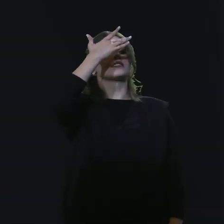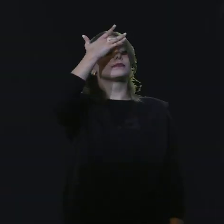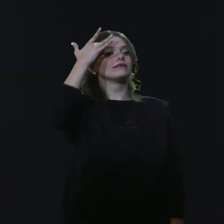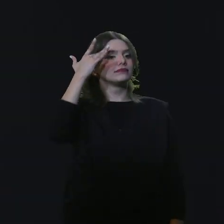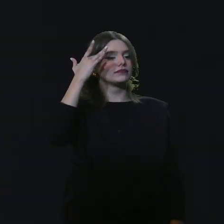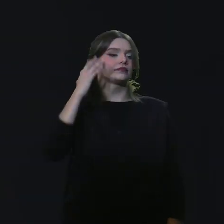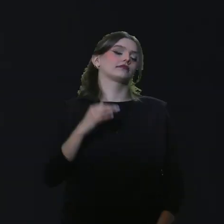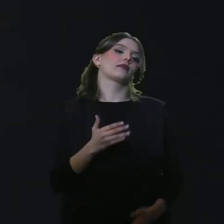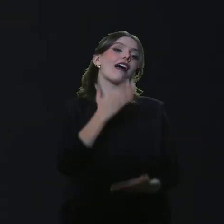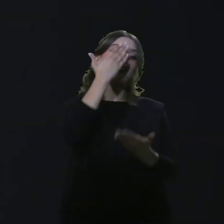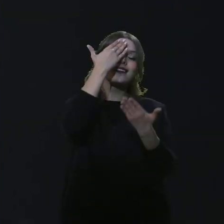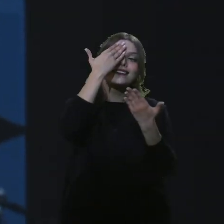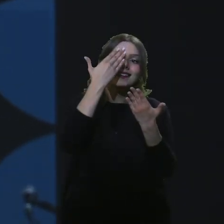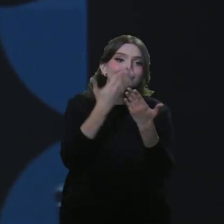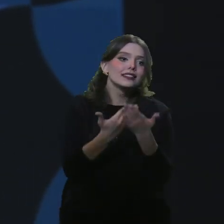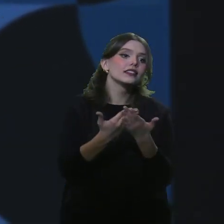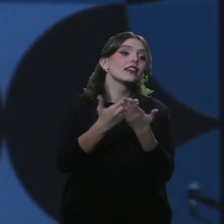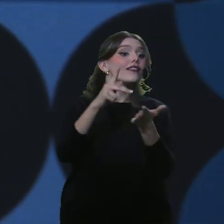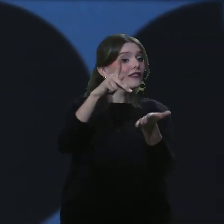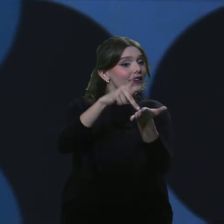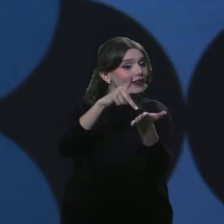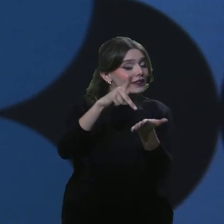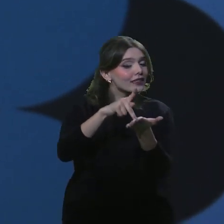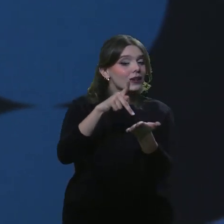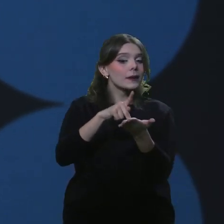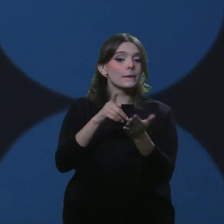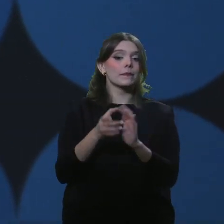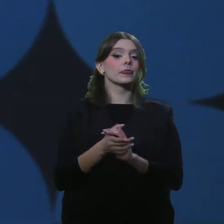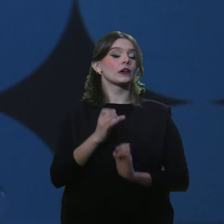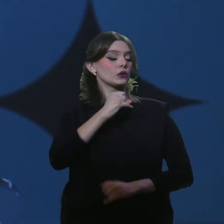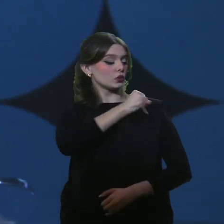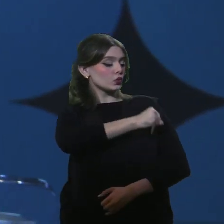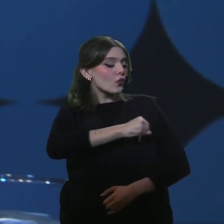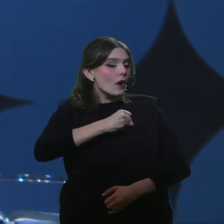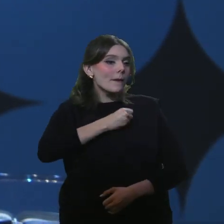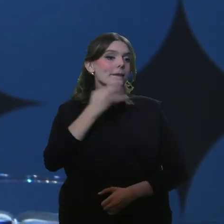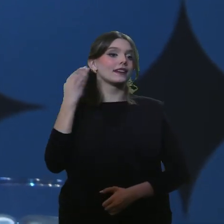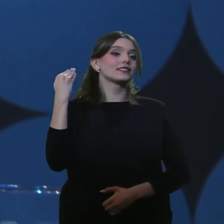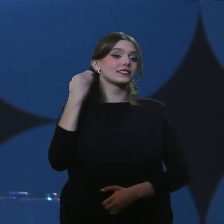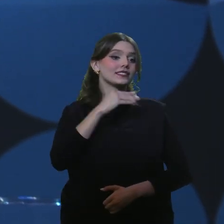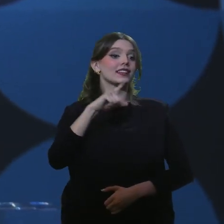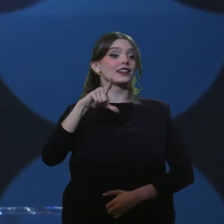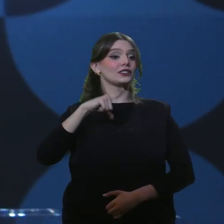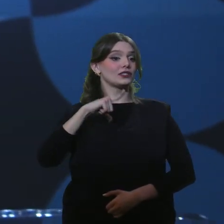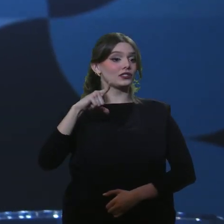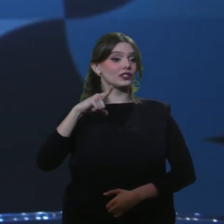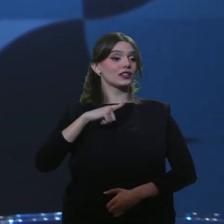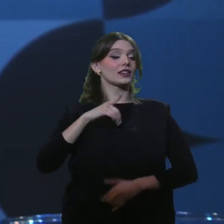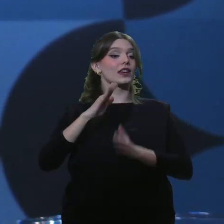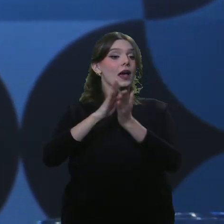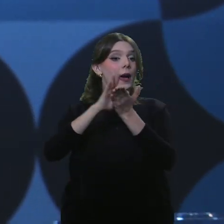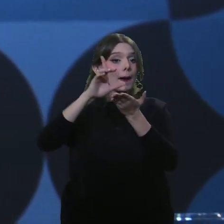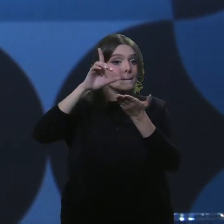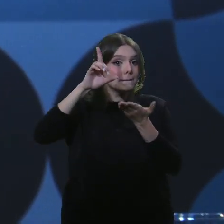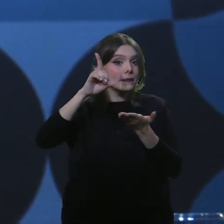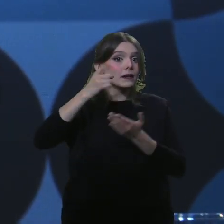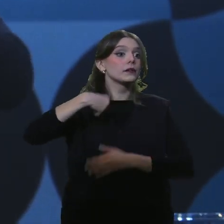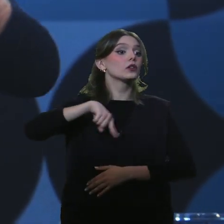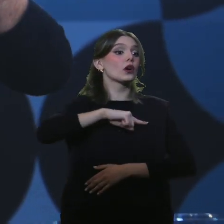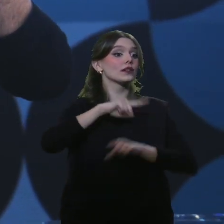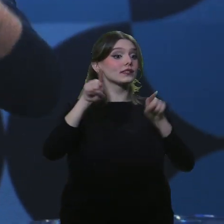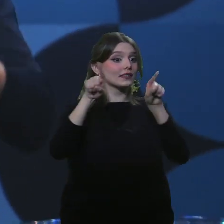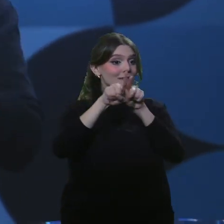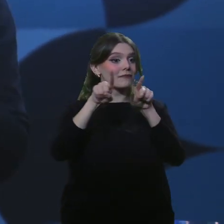Acredita nisso. João Batista tinha uma mensagem e nós também temos. Essa mensagem é poderosa, é